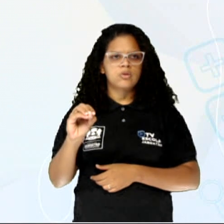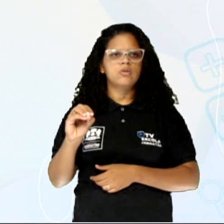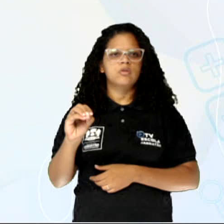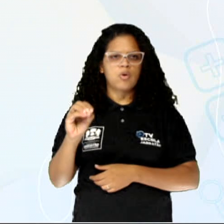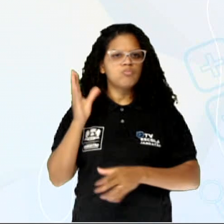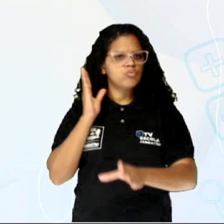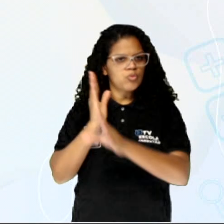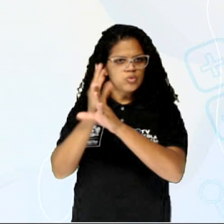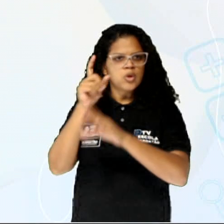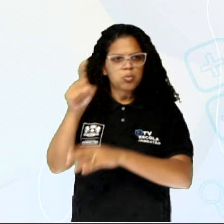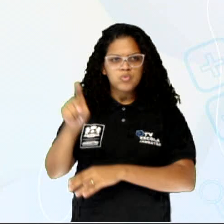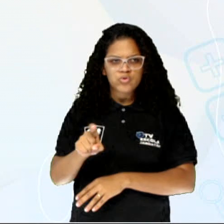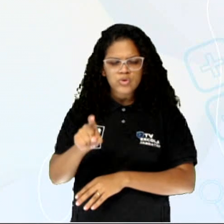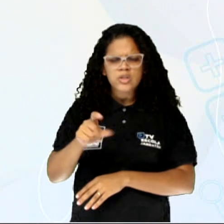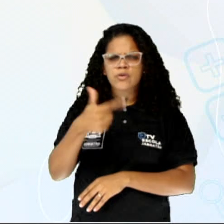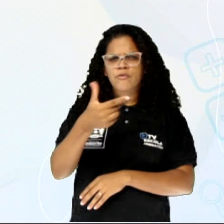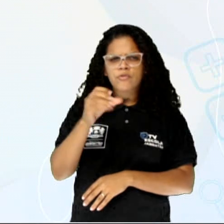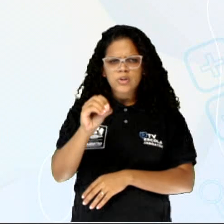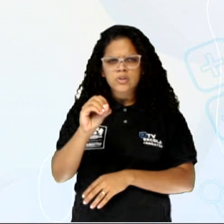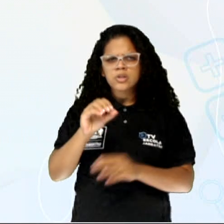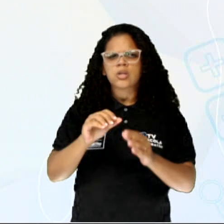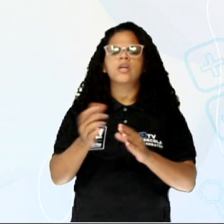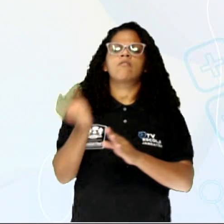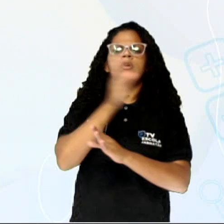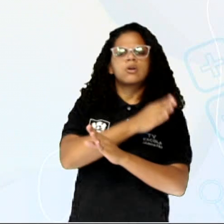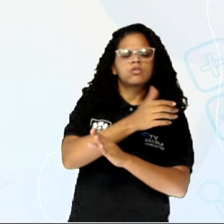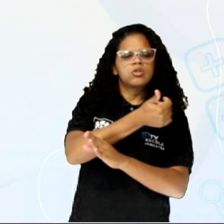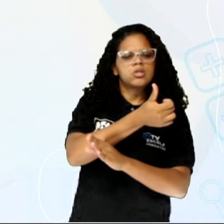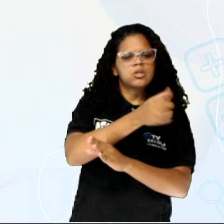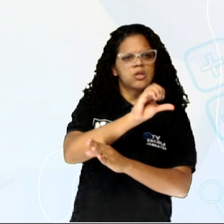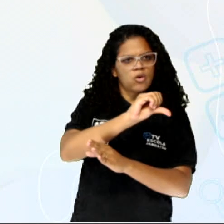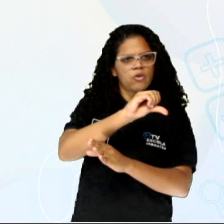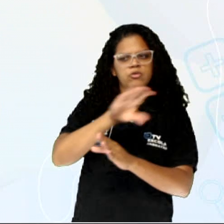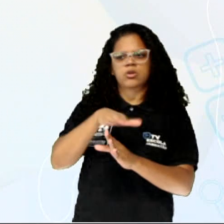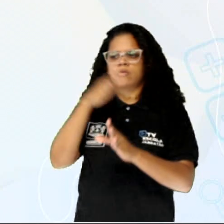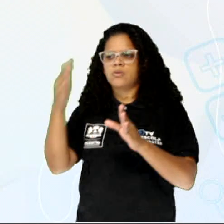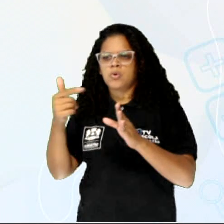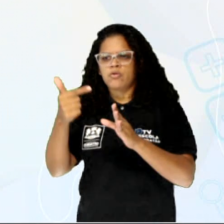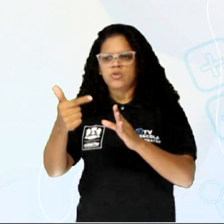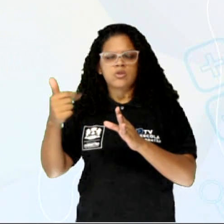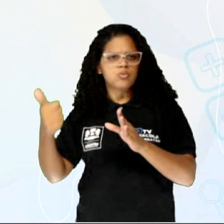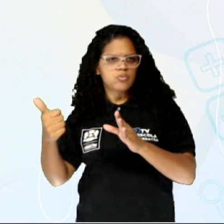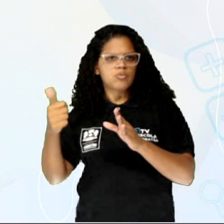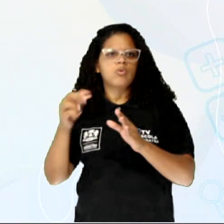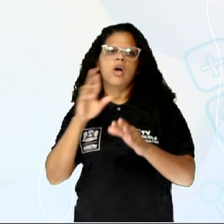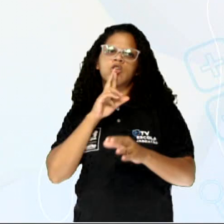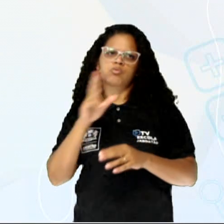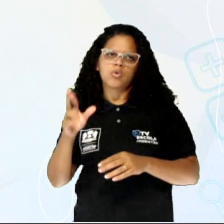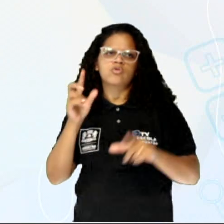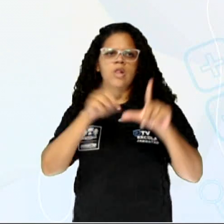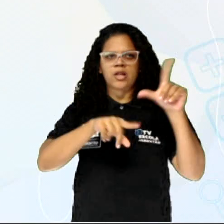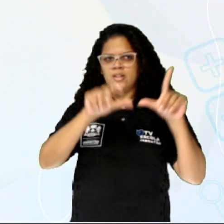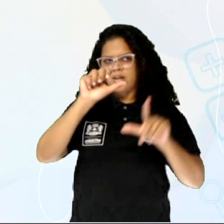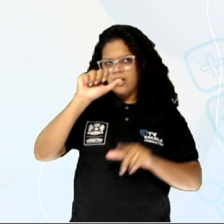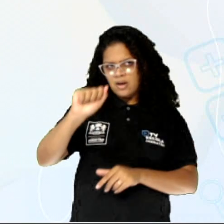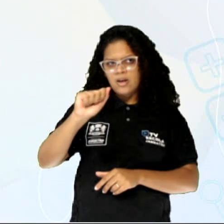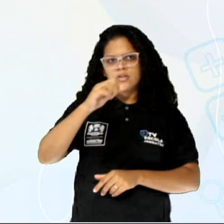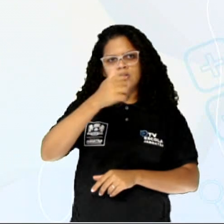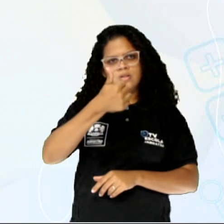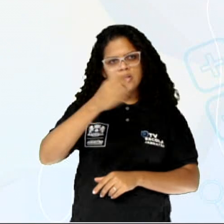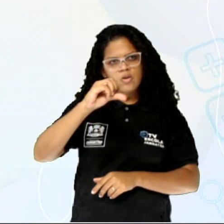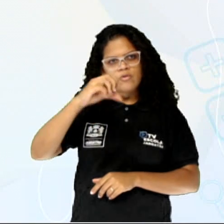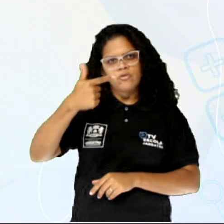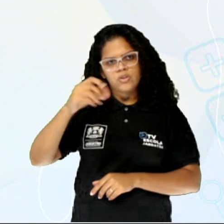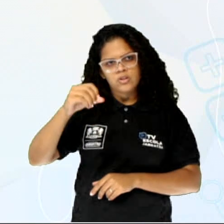o x. Se o x é 20, quem vem antes? 19. Quem vem depois? 21. Resposta letra A. 19, 20